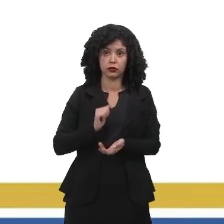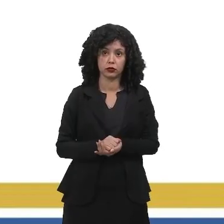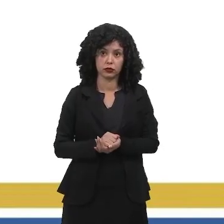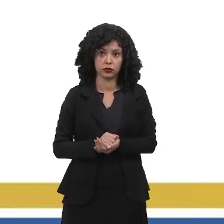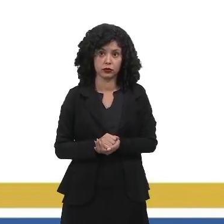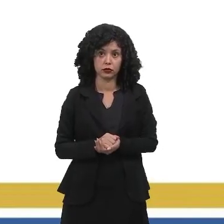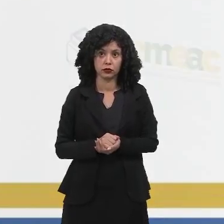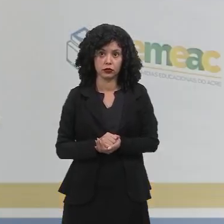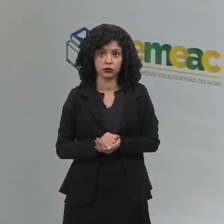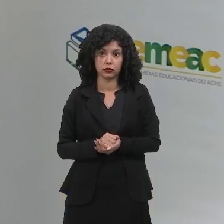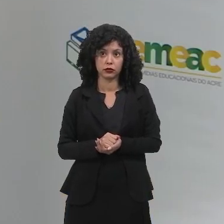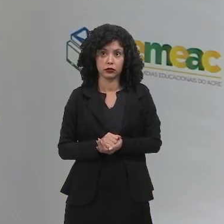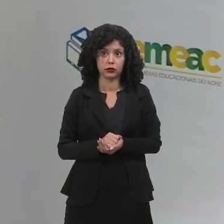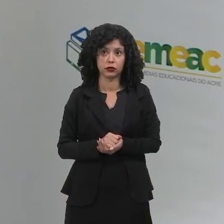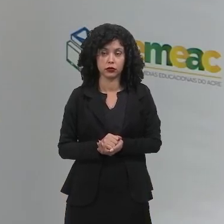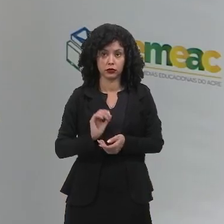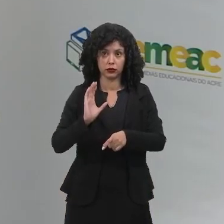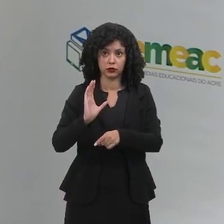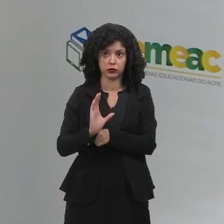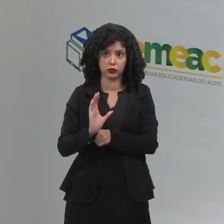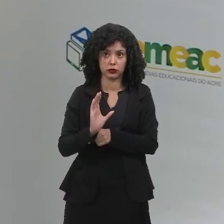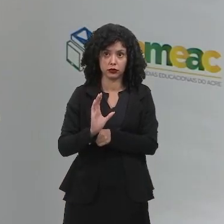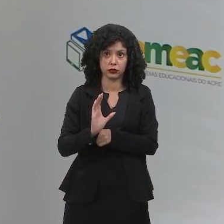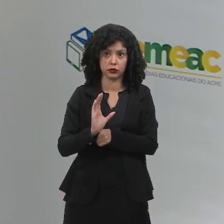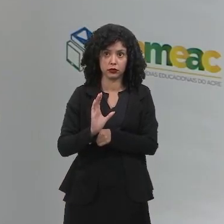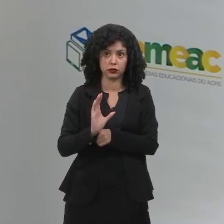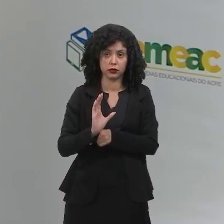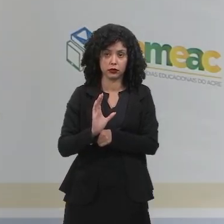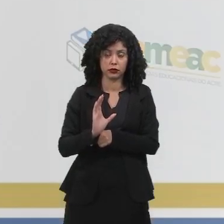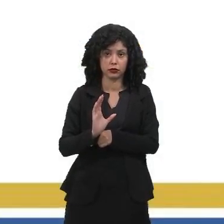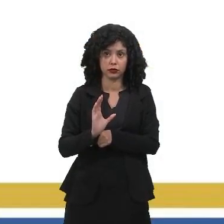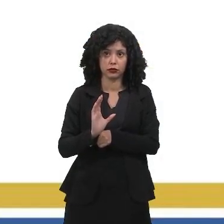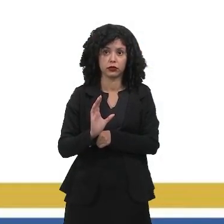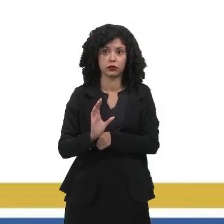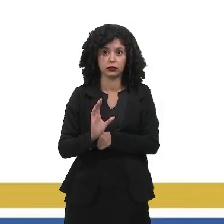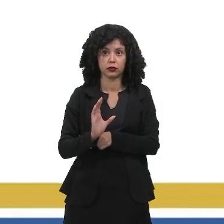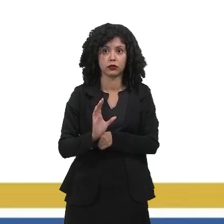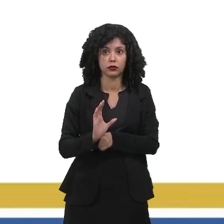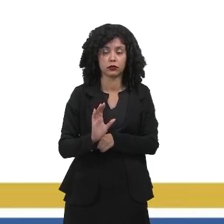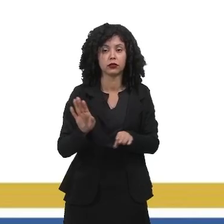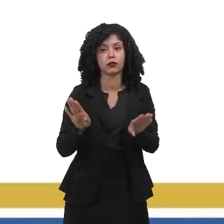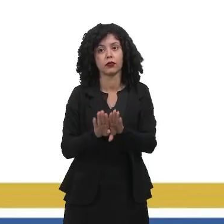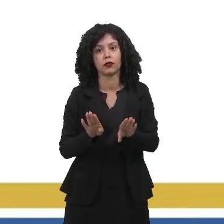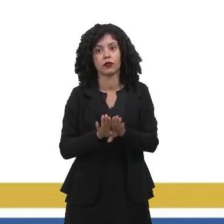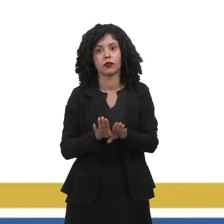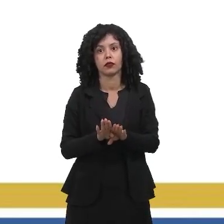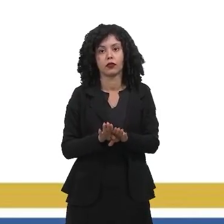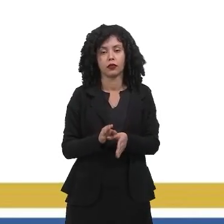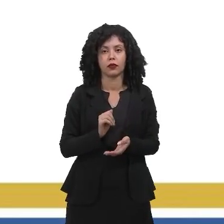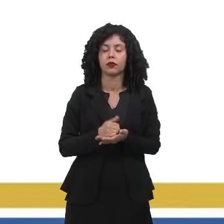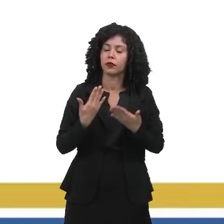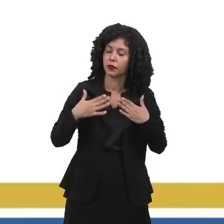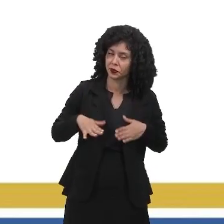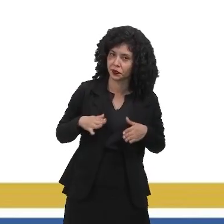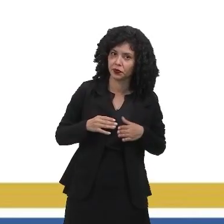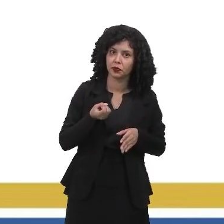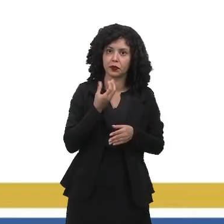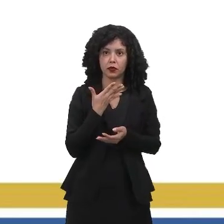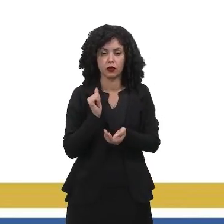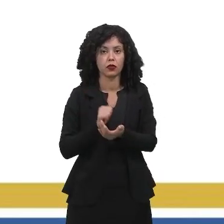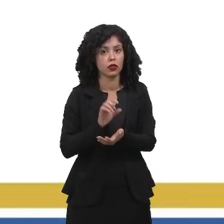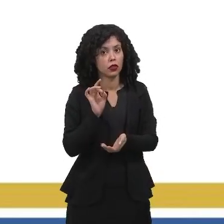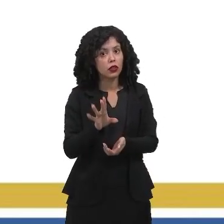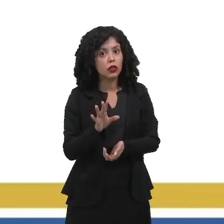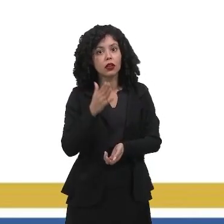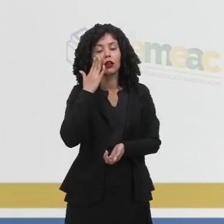letra C. Gabarito alternativa, letra C, amplitude. Questãozinha tranquila, que bastava